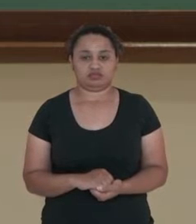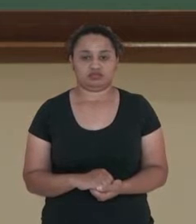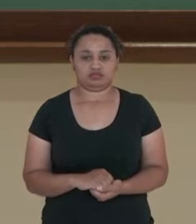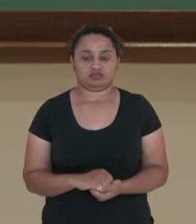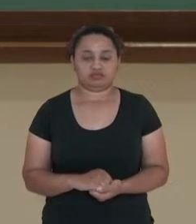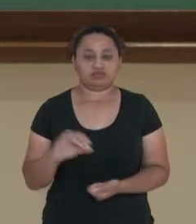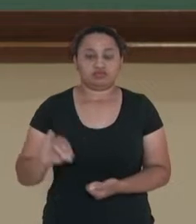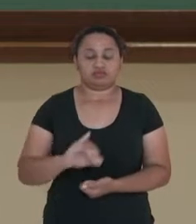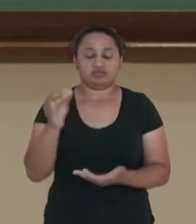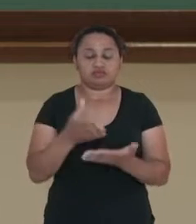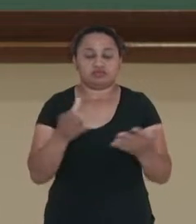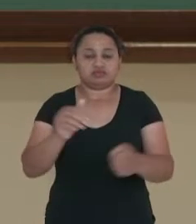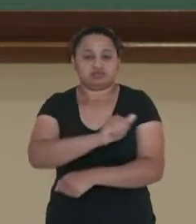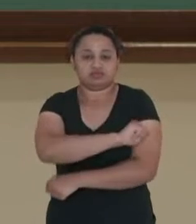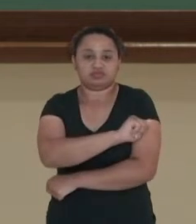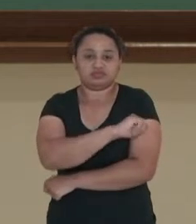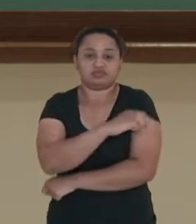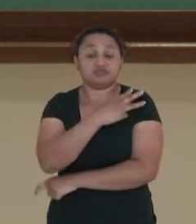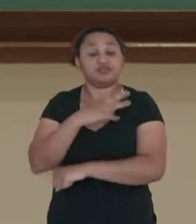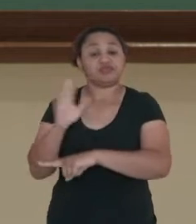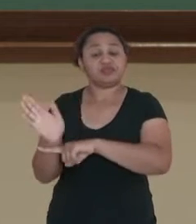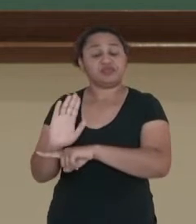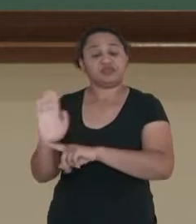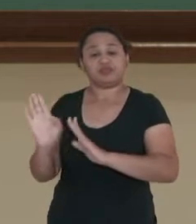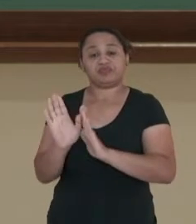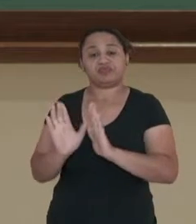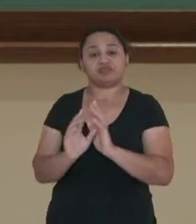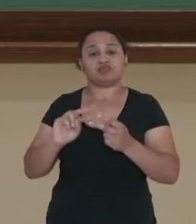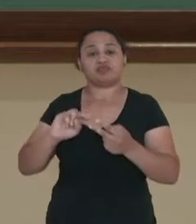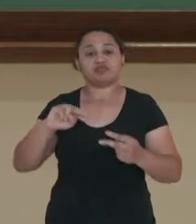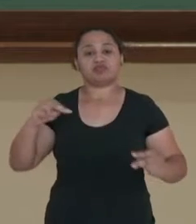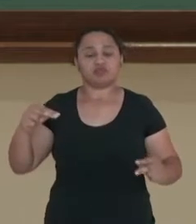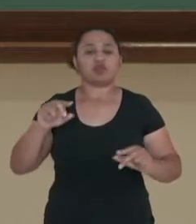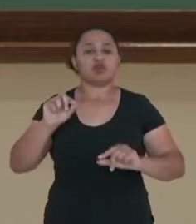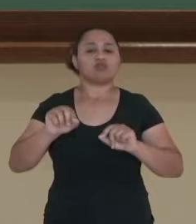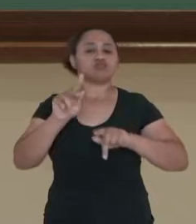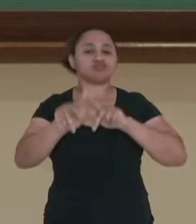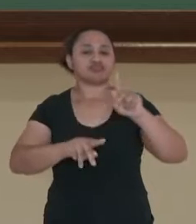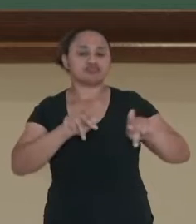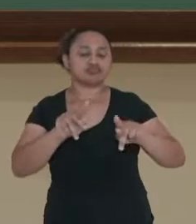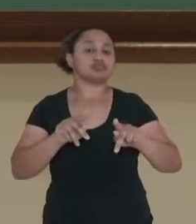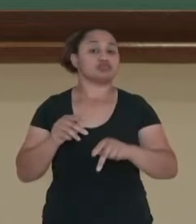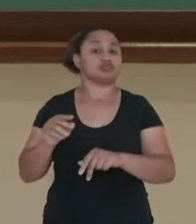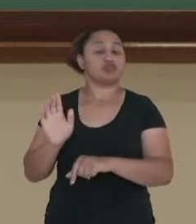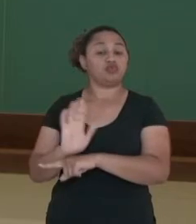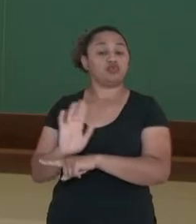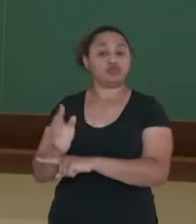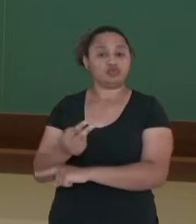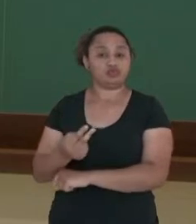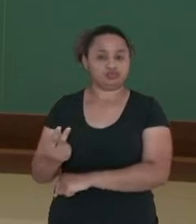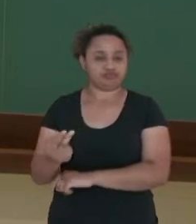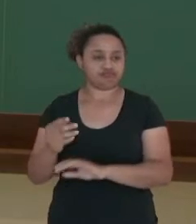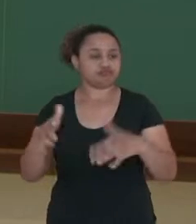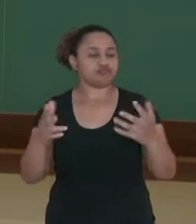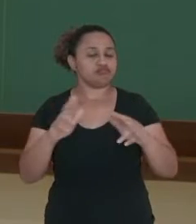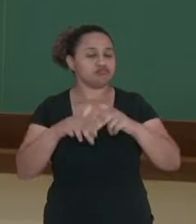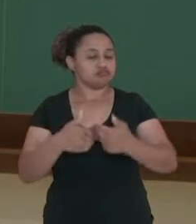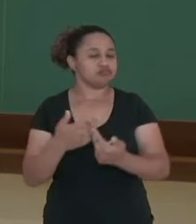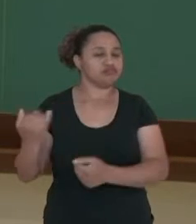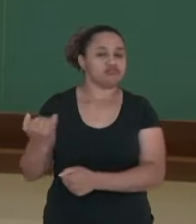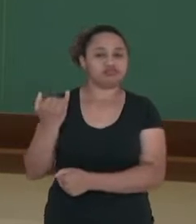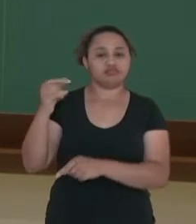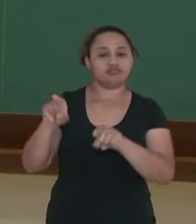Olá, estudantes da terceira série. Nesse vídeo vamos falar sobre genética de populações 2. Para isso é interessante a gente